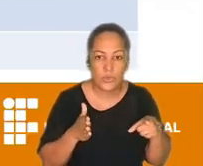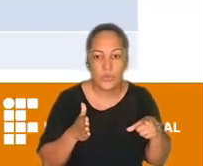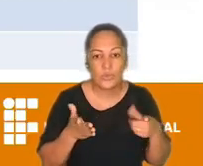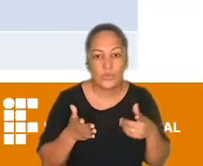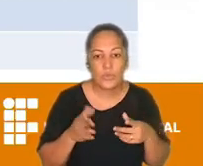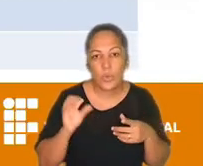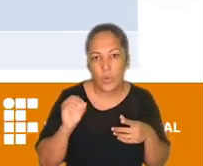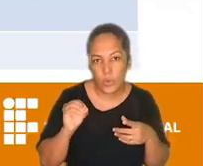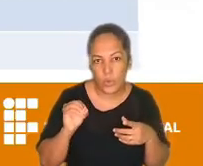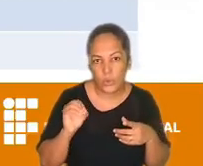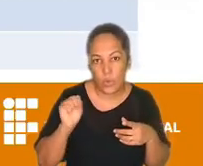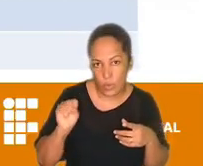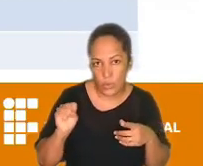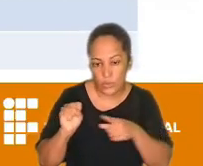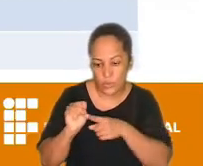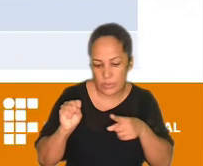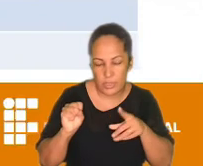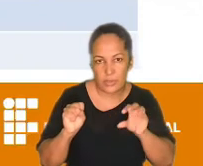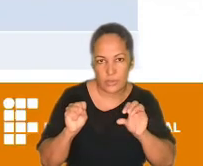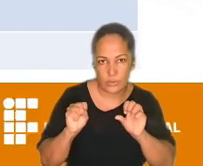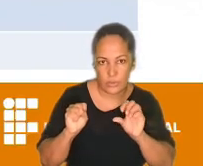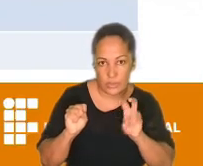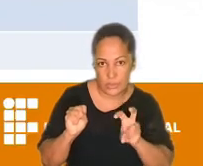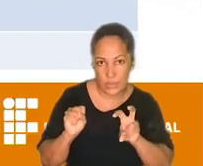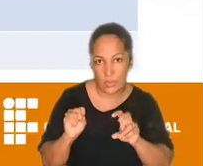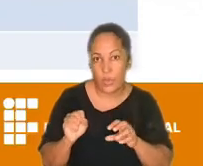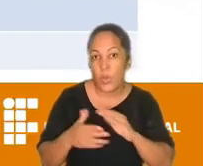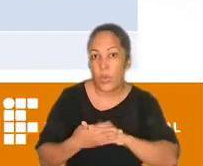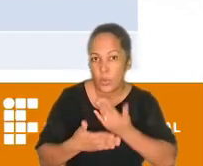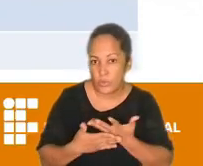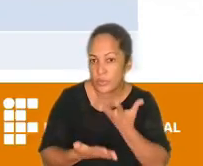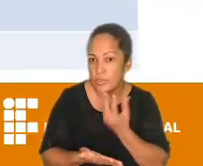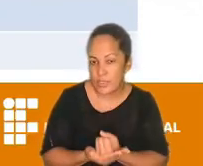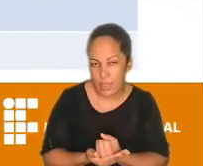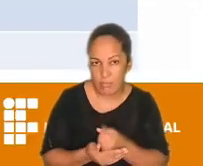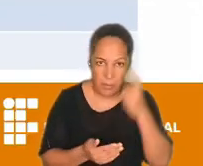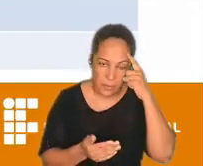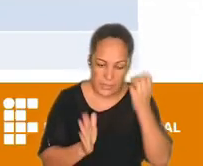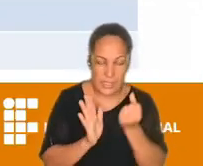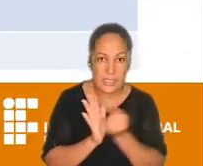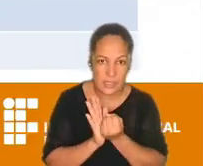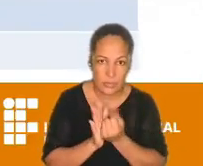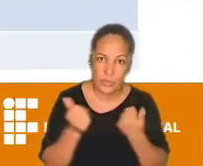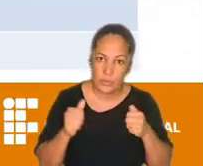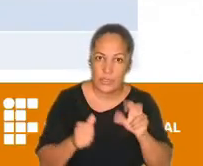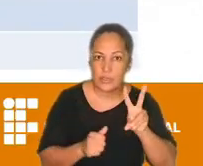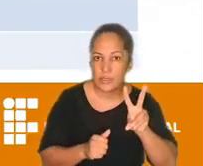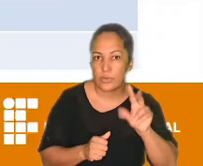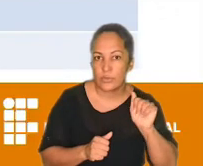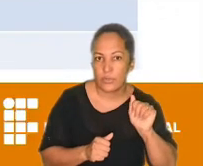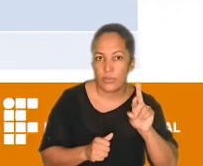5. O espaço para o computador é símbolo. Se eu quero salvar símbolo, tem que ser varchar. Se eu fosse